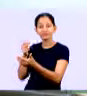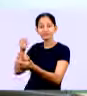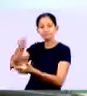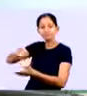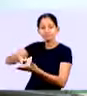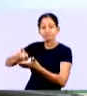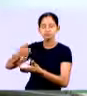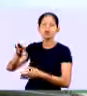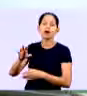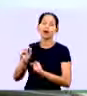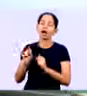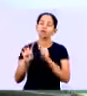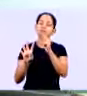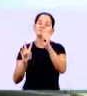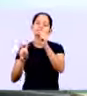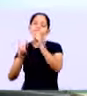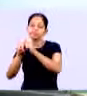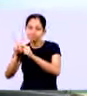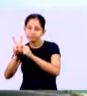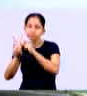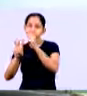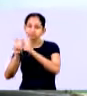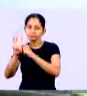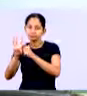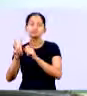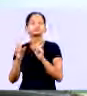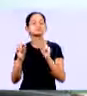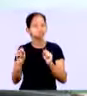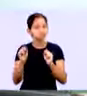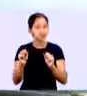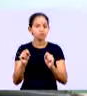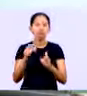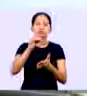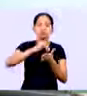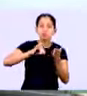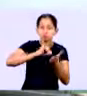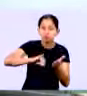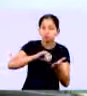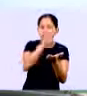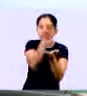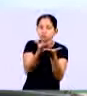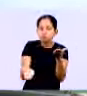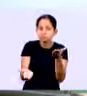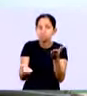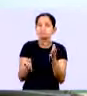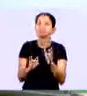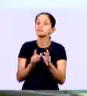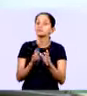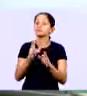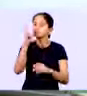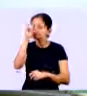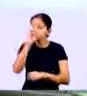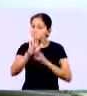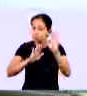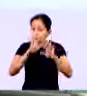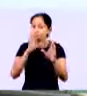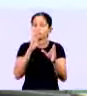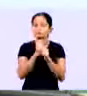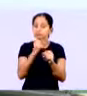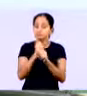comprar a prazo, então eu estou financiando. Os impostos, eu posso deixar de pagar alguns impostos. Lembrando que isso tem que ser muito bem calculado, como a gente explicou para